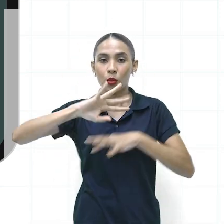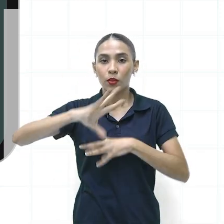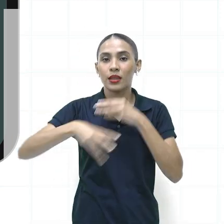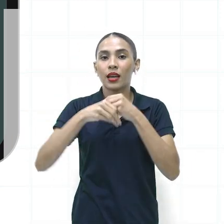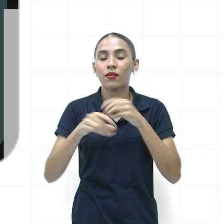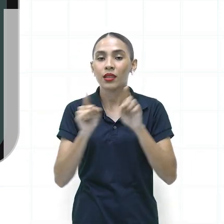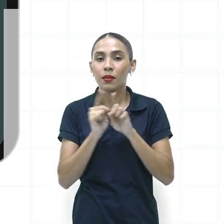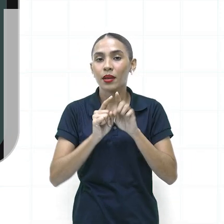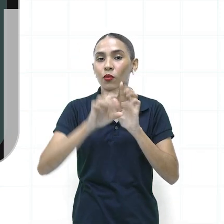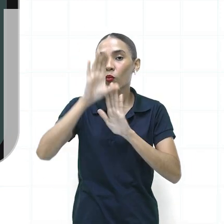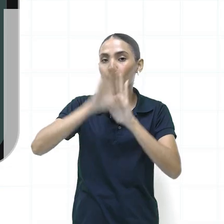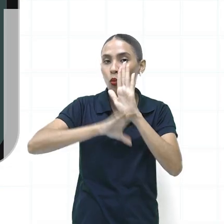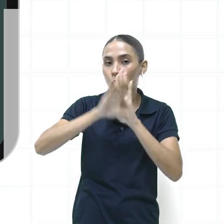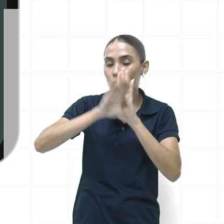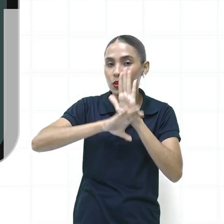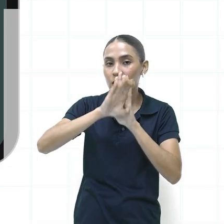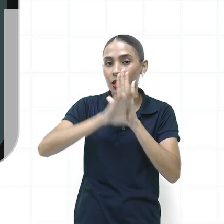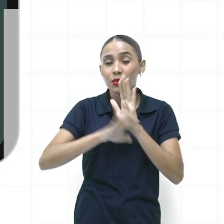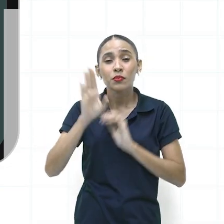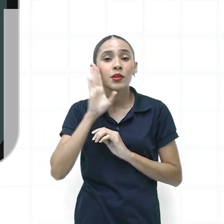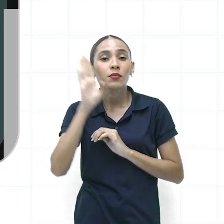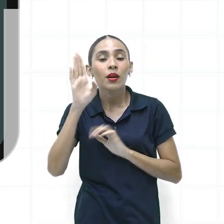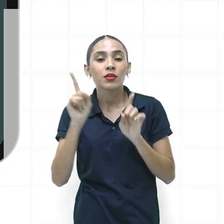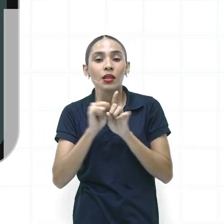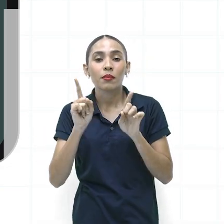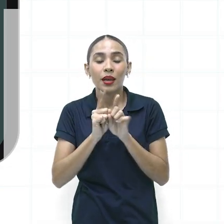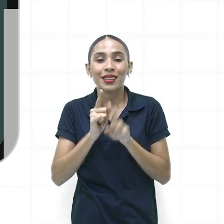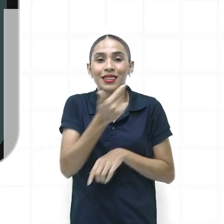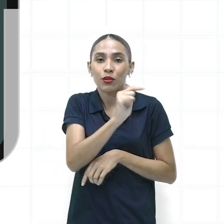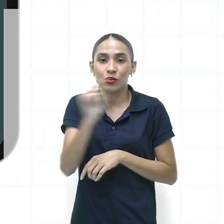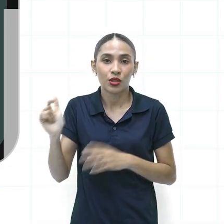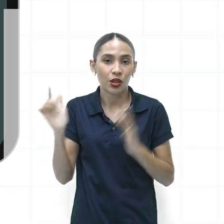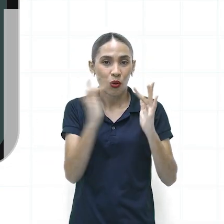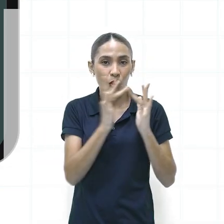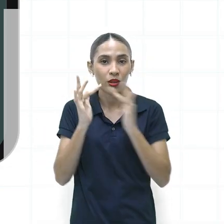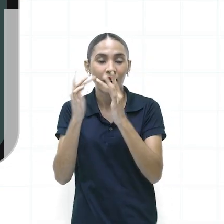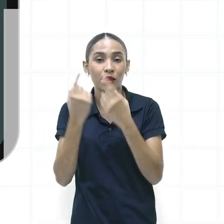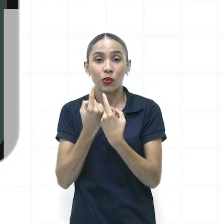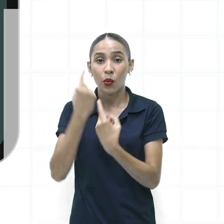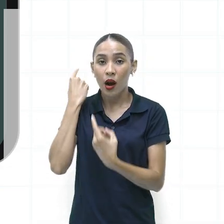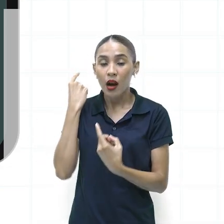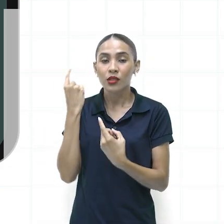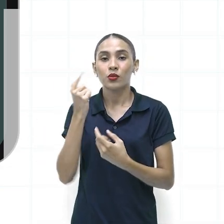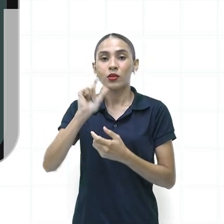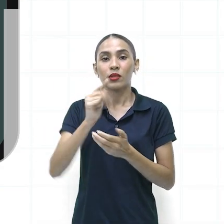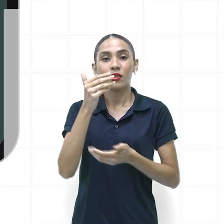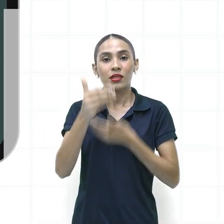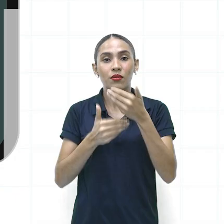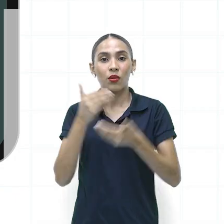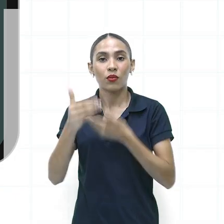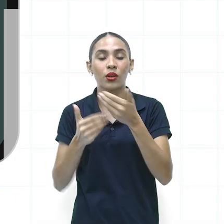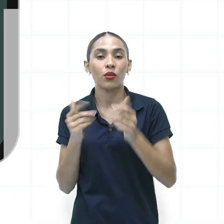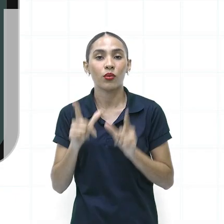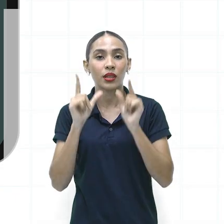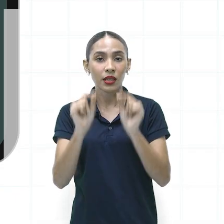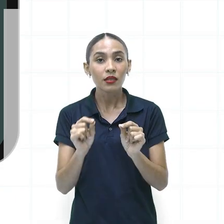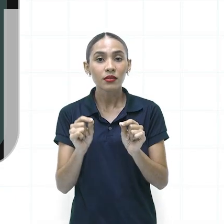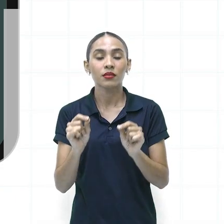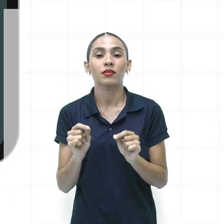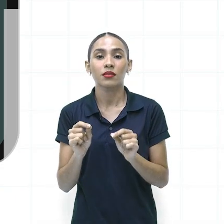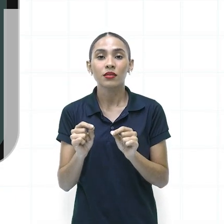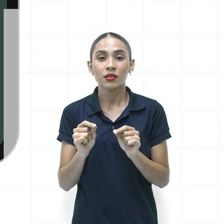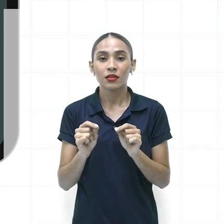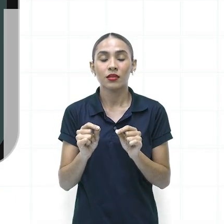as lacunas sobre os conceitos nos quais Darwin não tinha acesso naquele período, quando ele desenvolveu aí